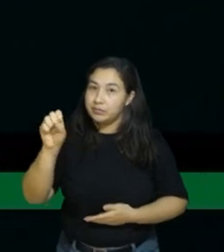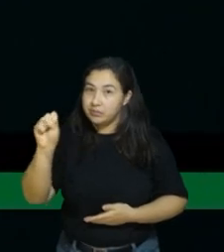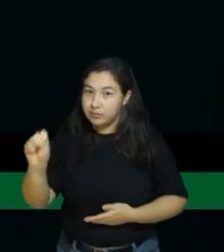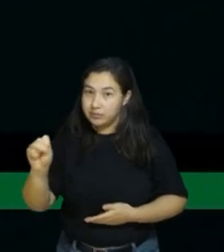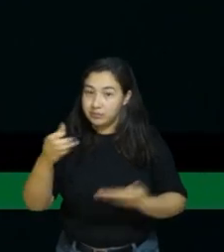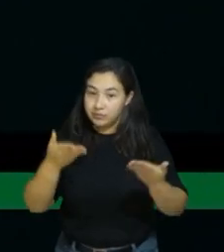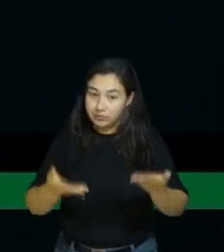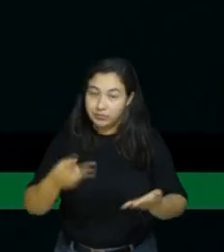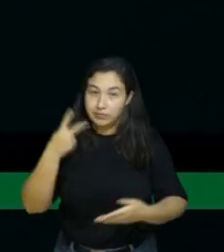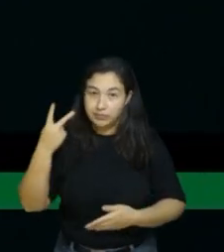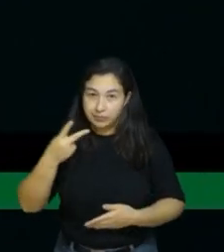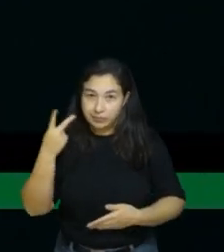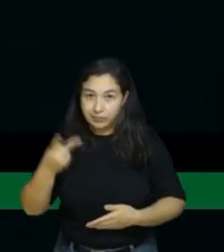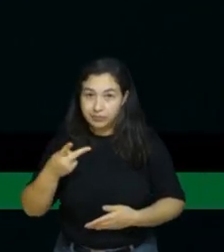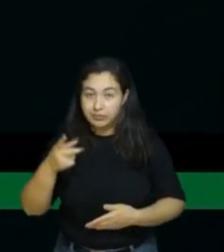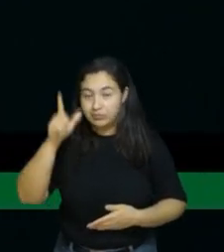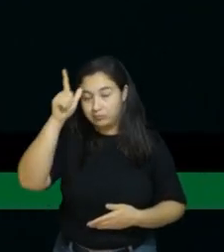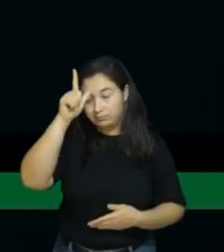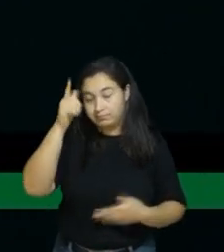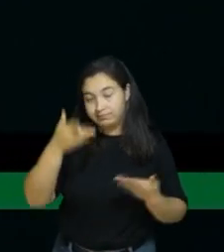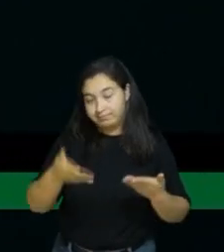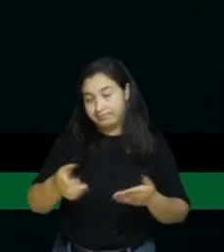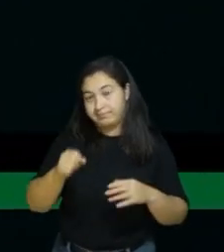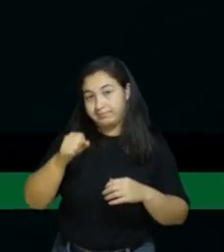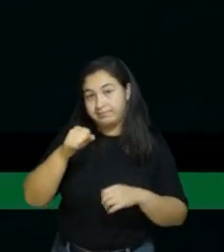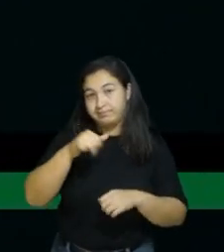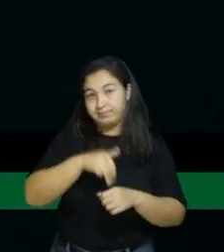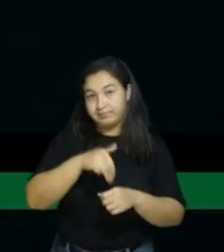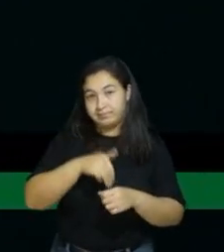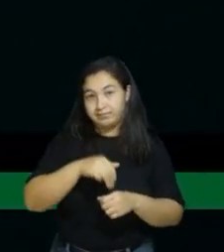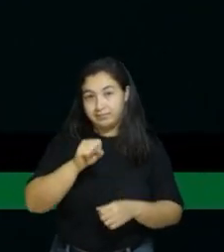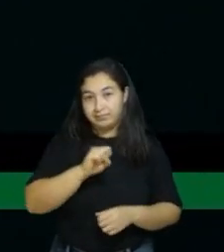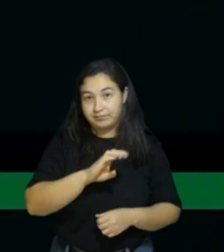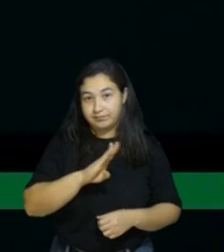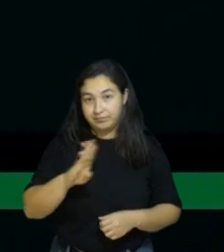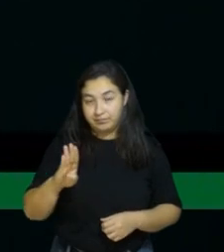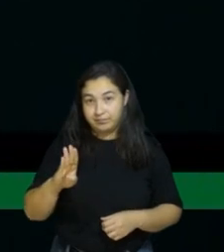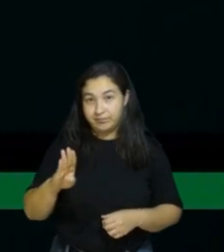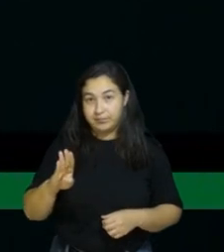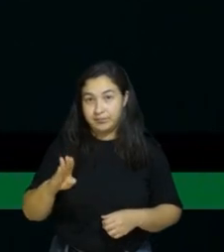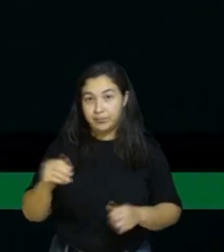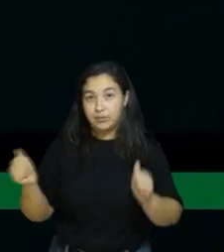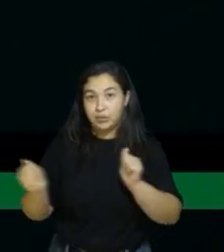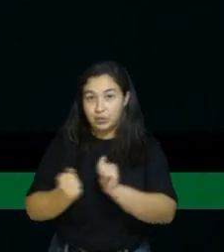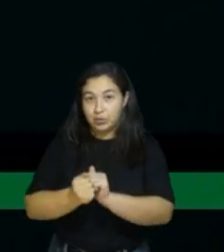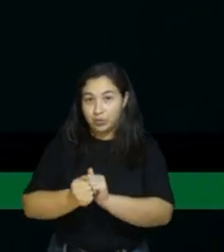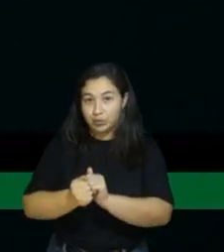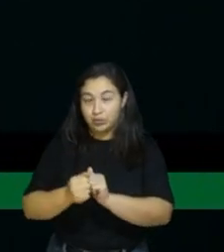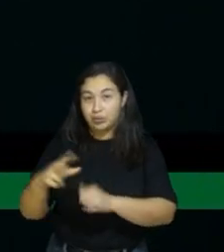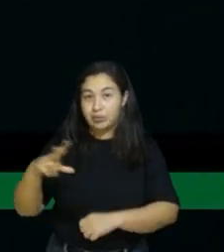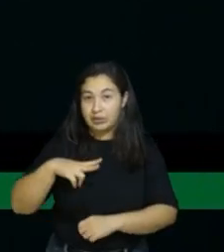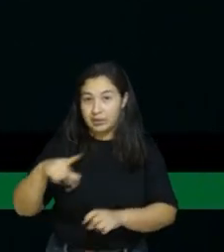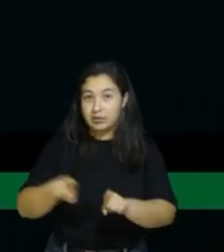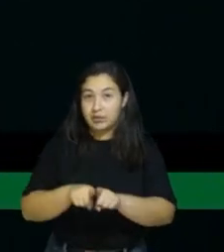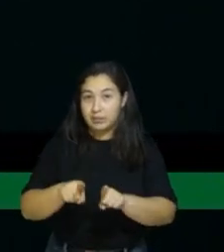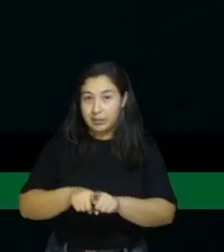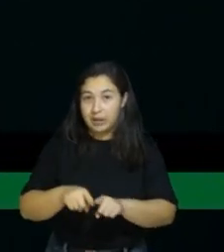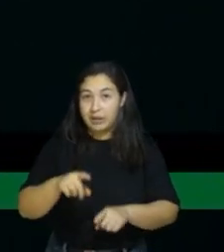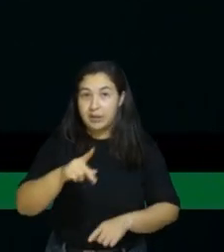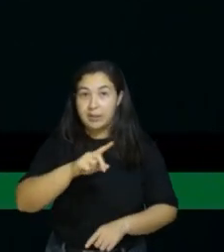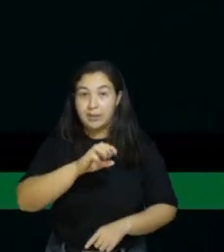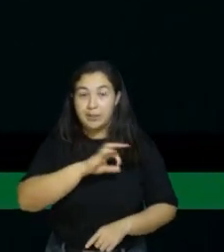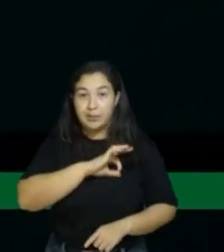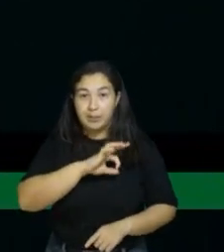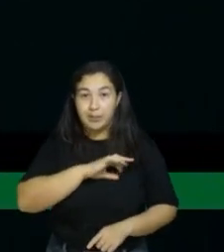Blumenau né que junto com iniciativa privada e com apoio da polícia militar e do Governo do Estado conseguiu operar a